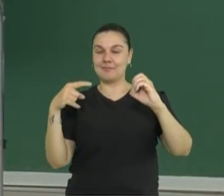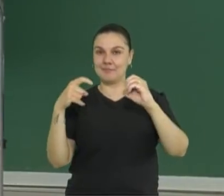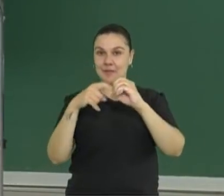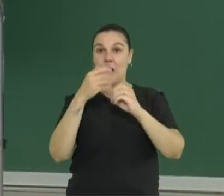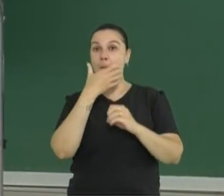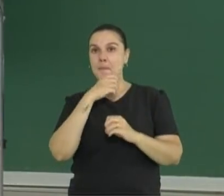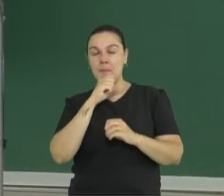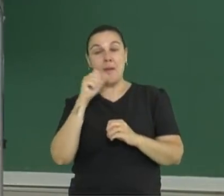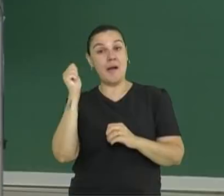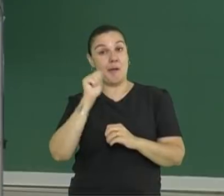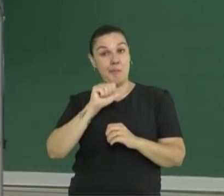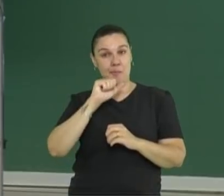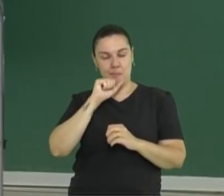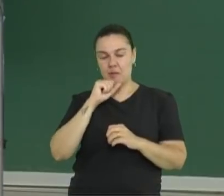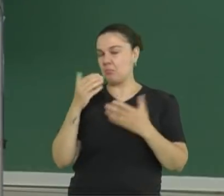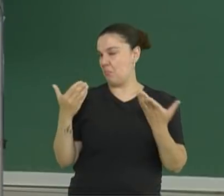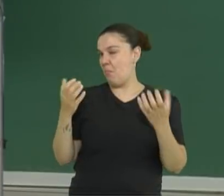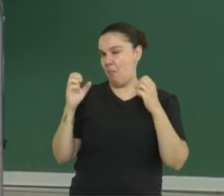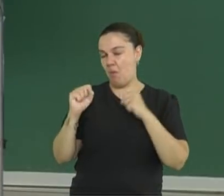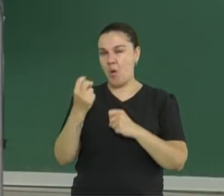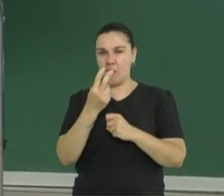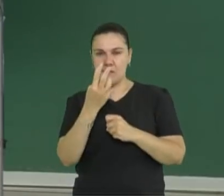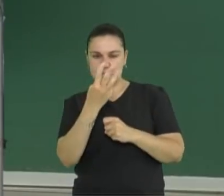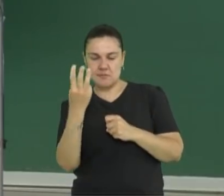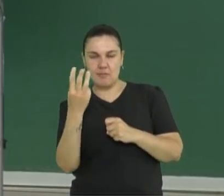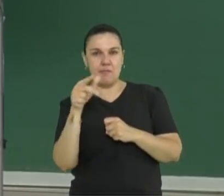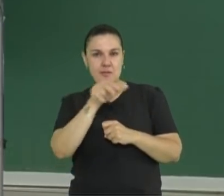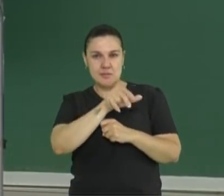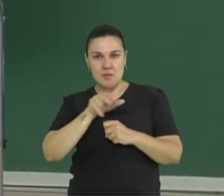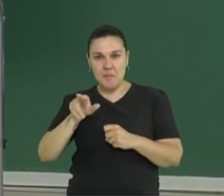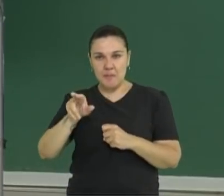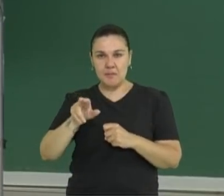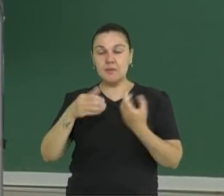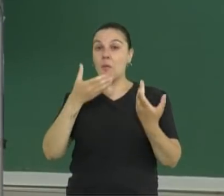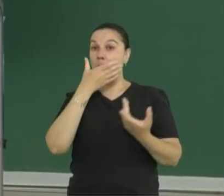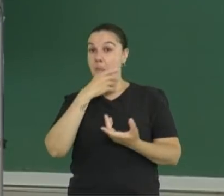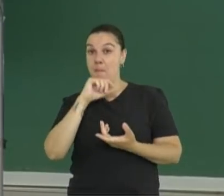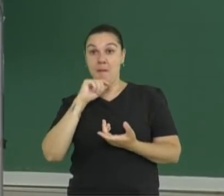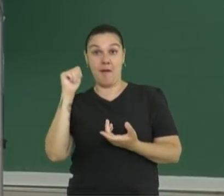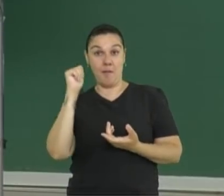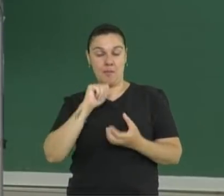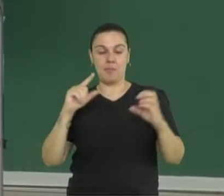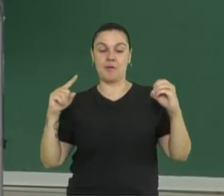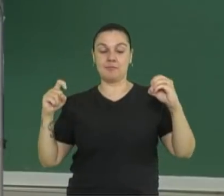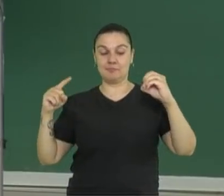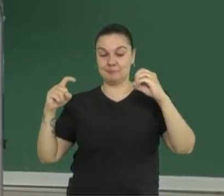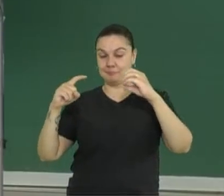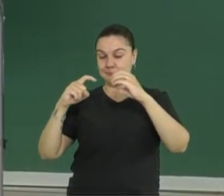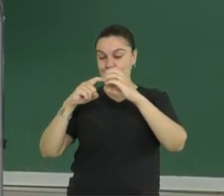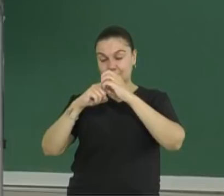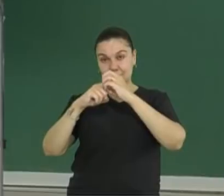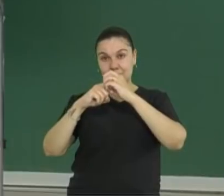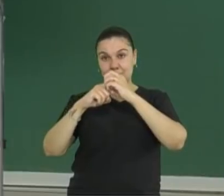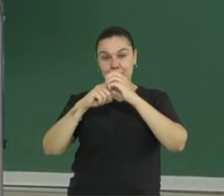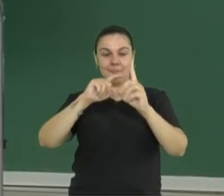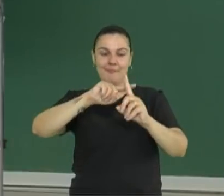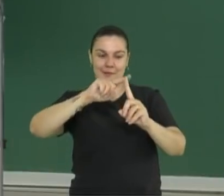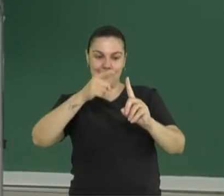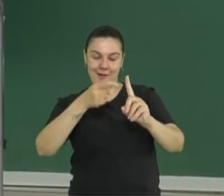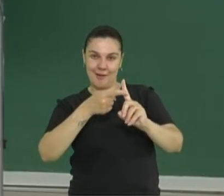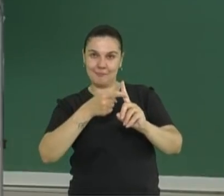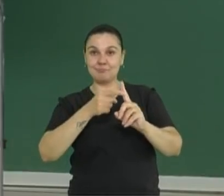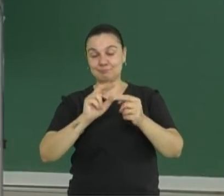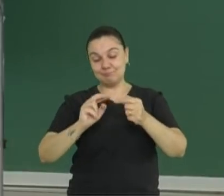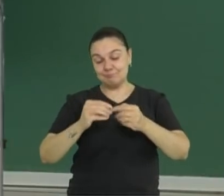delas, pode ser que elas sejam irmãs. Então, os pais delas tiveram as suas células sexuais, os seus gametas, e teve o processo